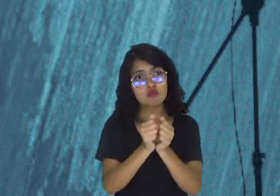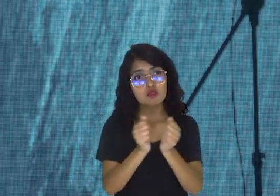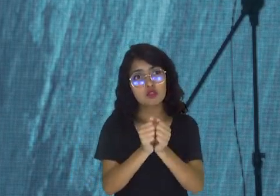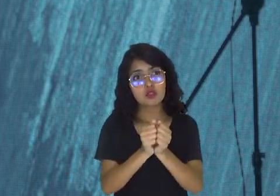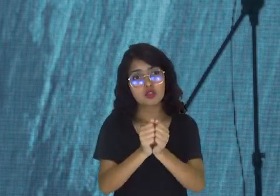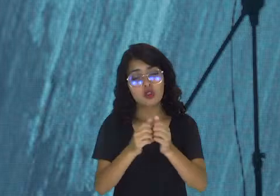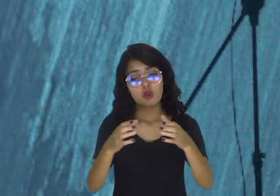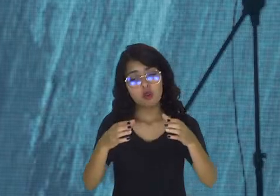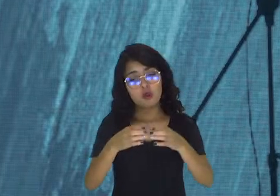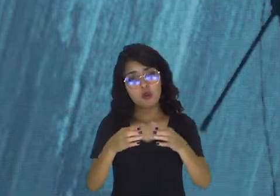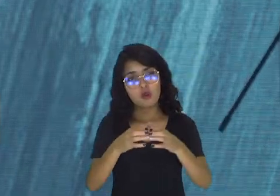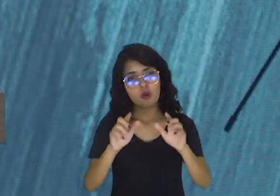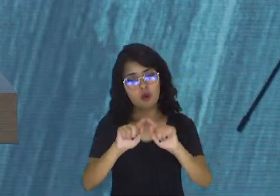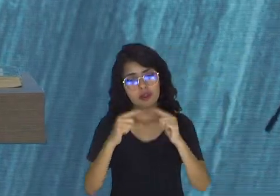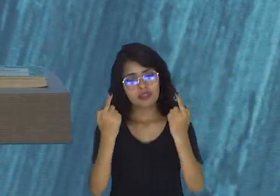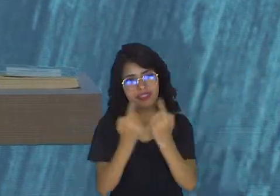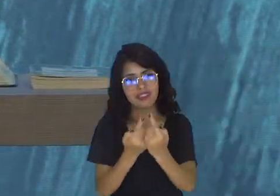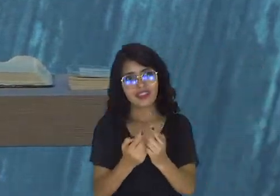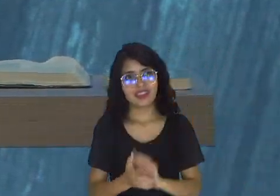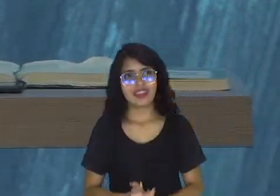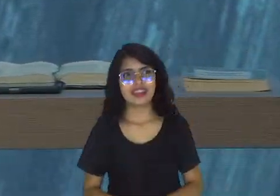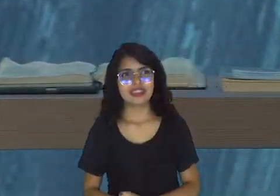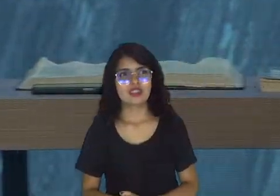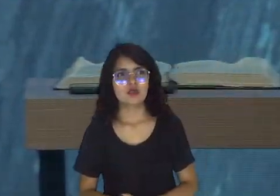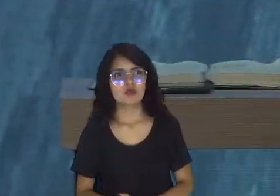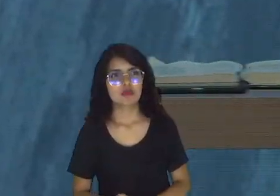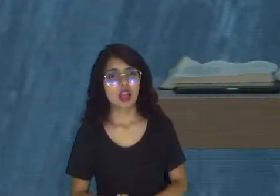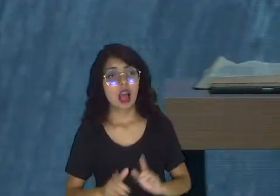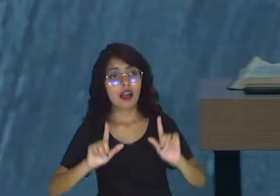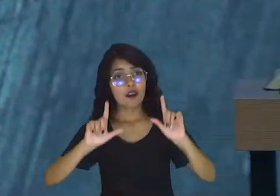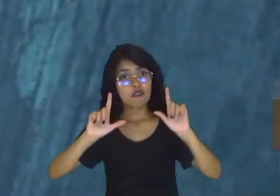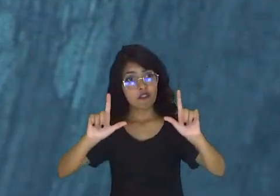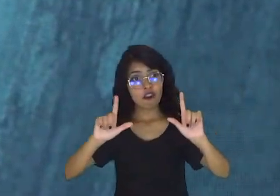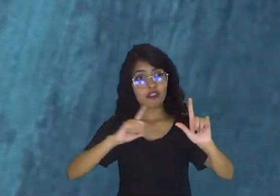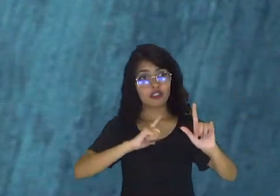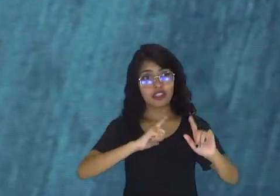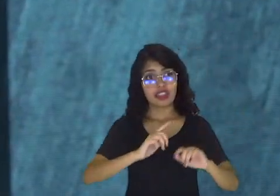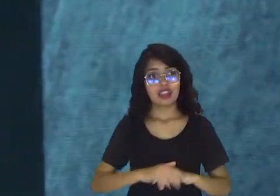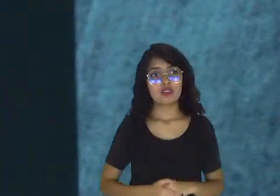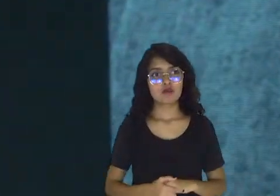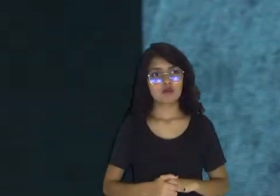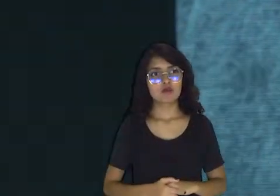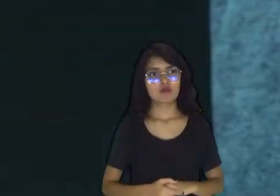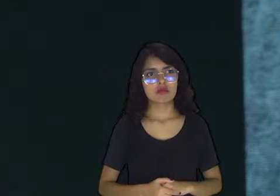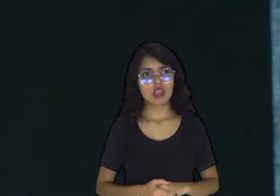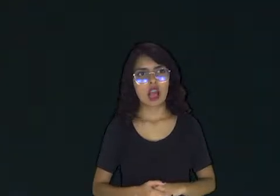que você quer mostrar foto? Para mostrar o que você está fazendo? Não, estou querendo mostrar foto para te